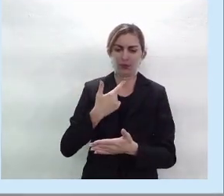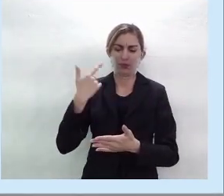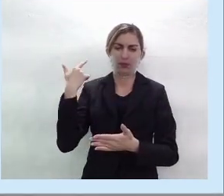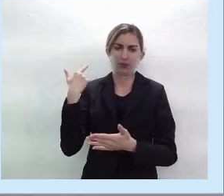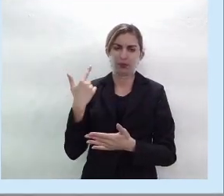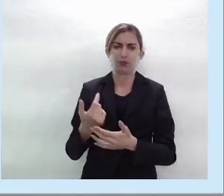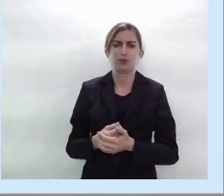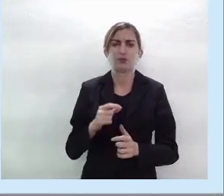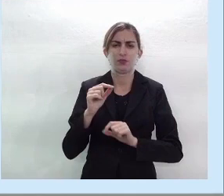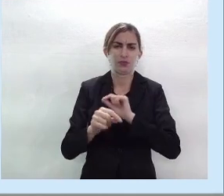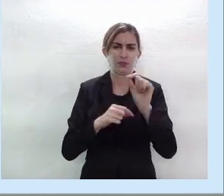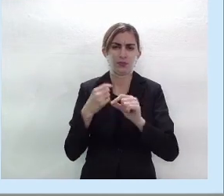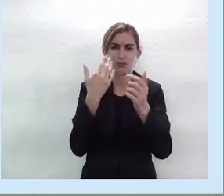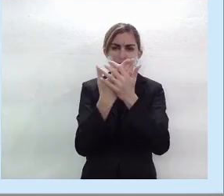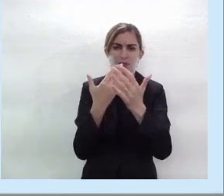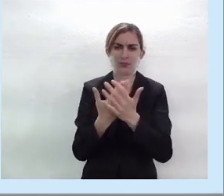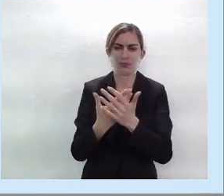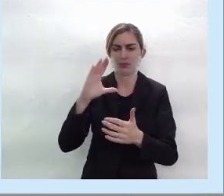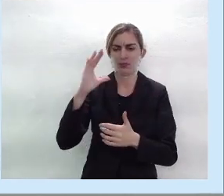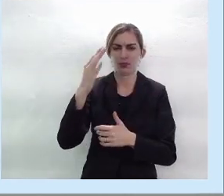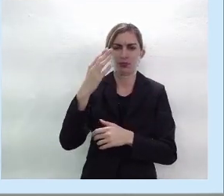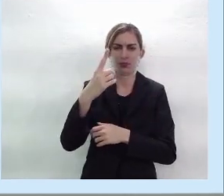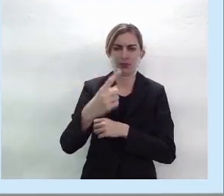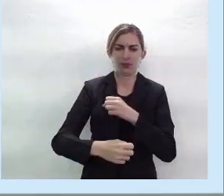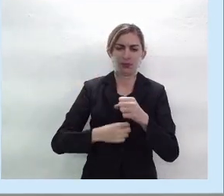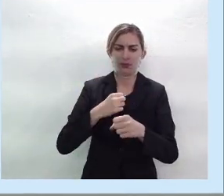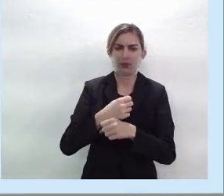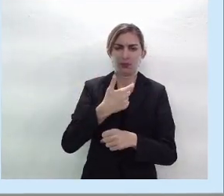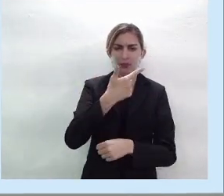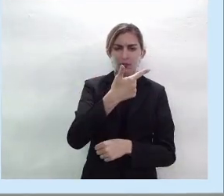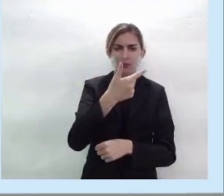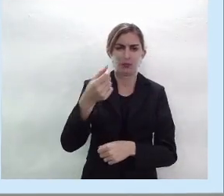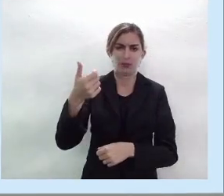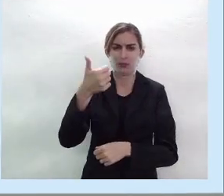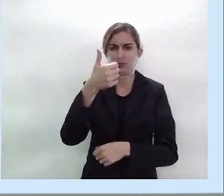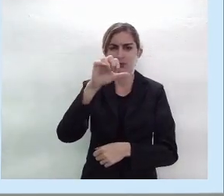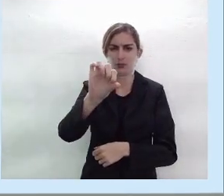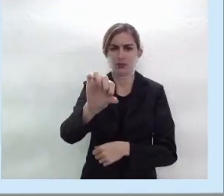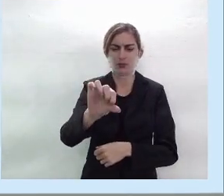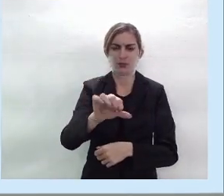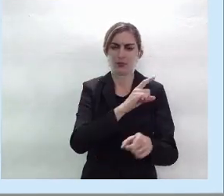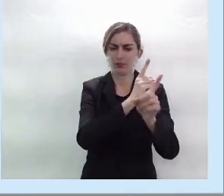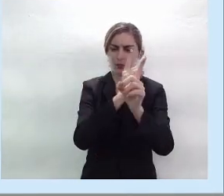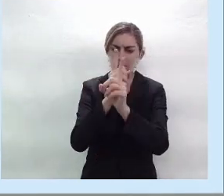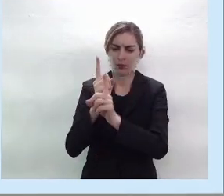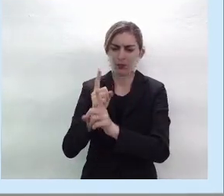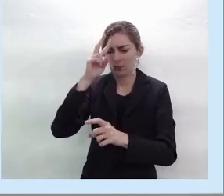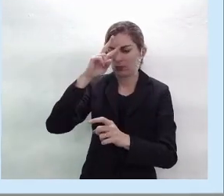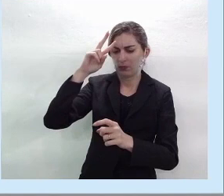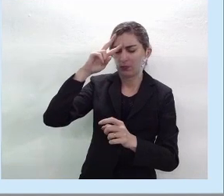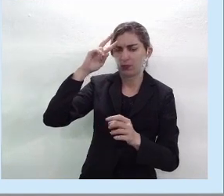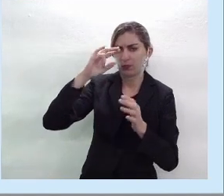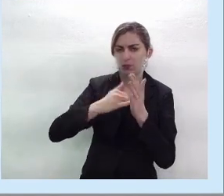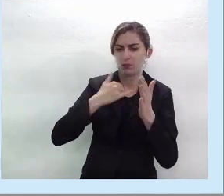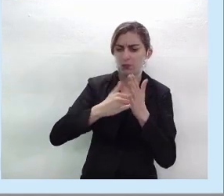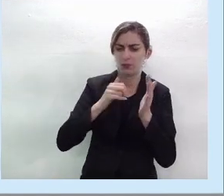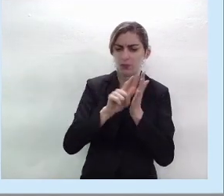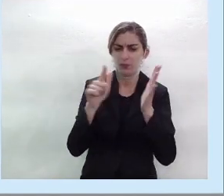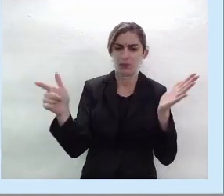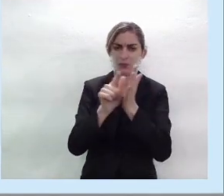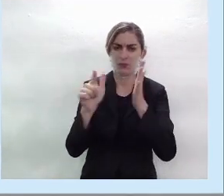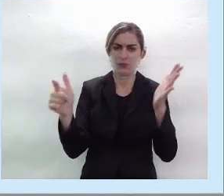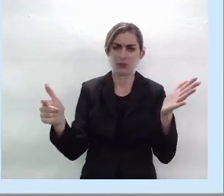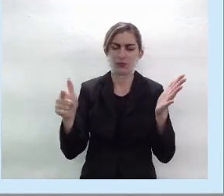pouco revelada por estudos científicos no ano de 2019, né? Então, achados históricos, registros